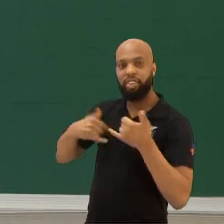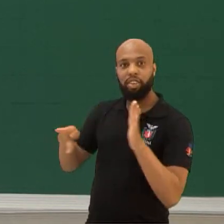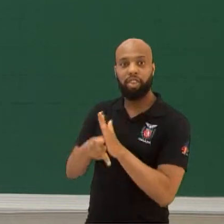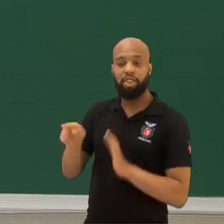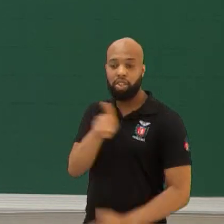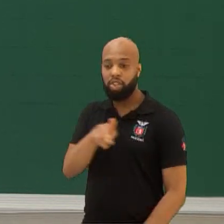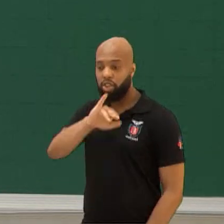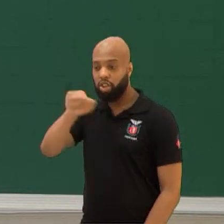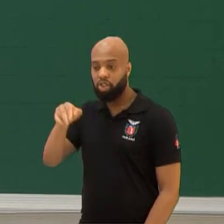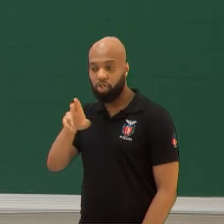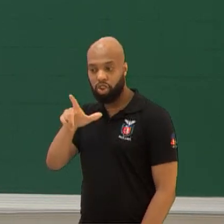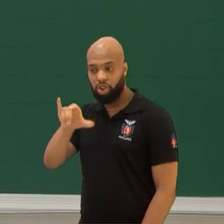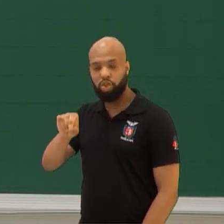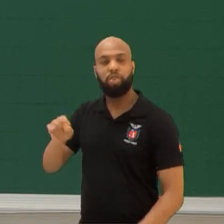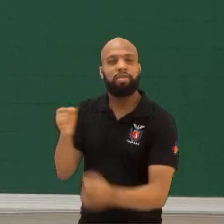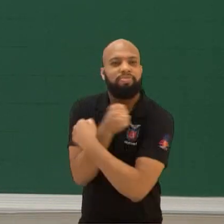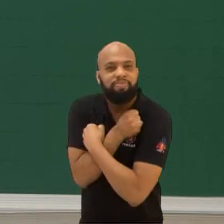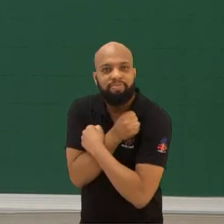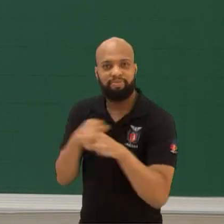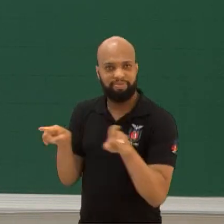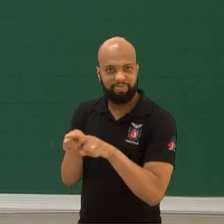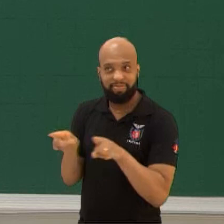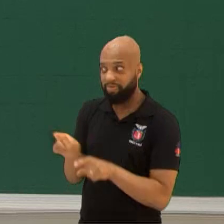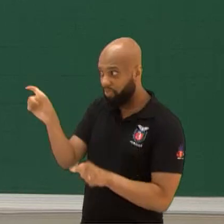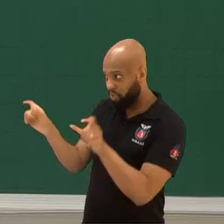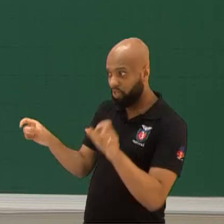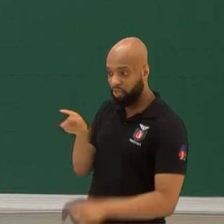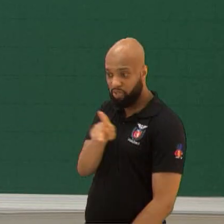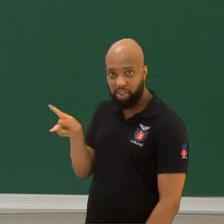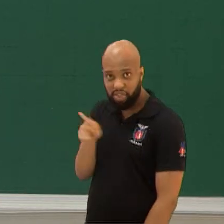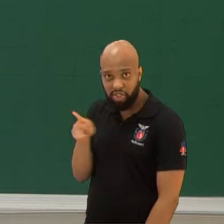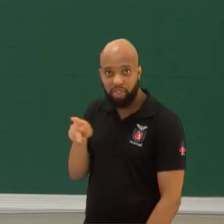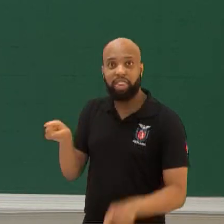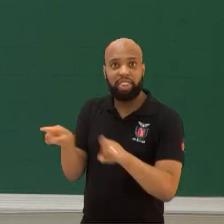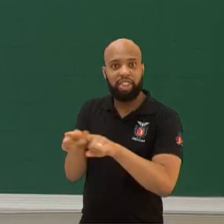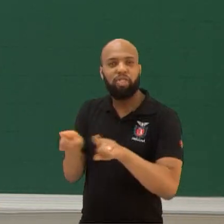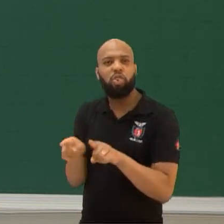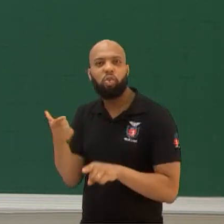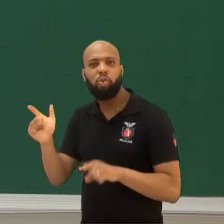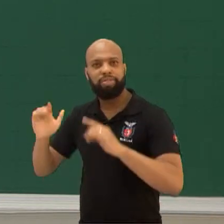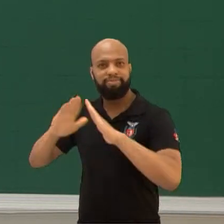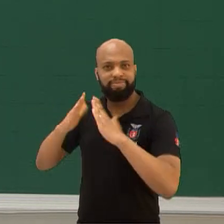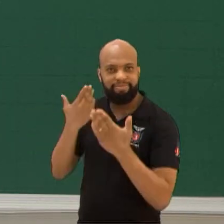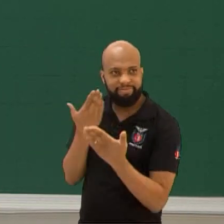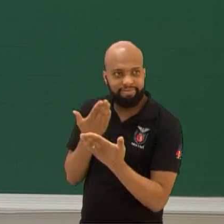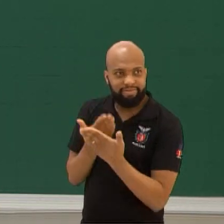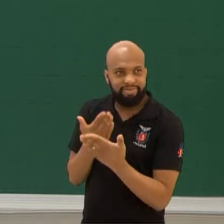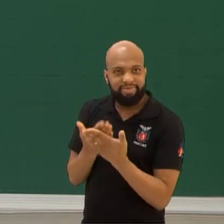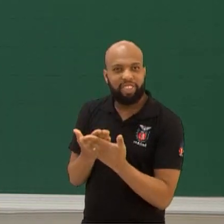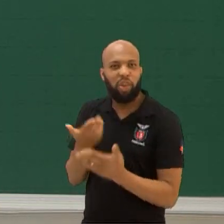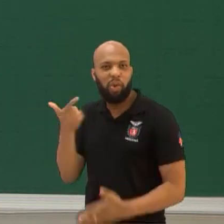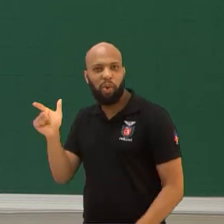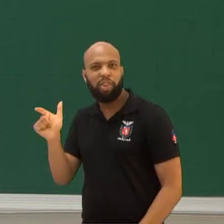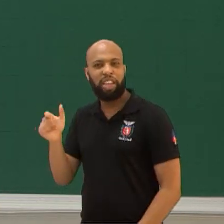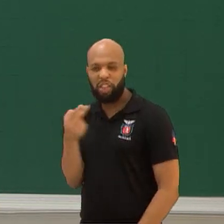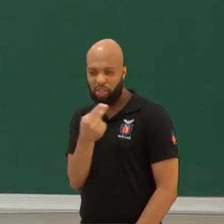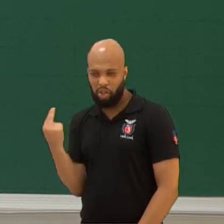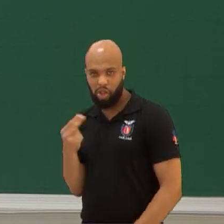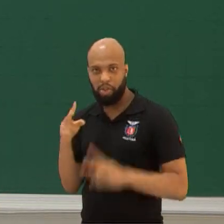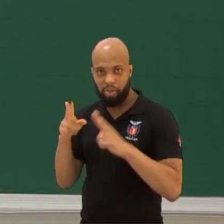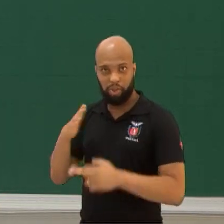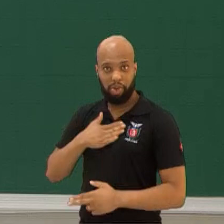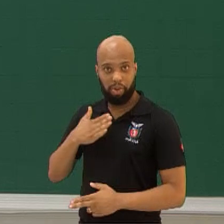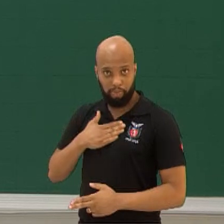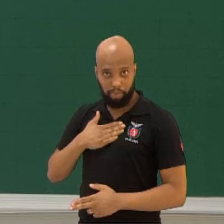Júlio. Ele está mandando um abraço. O professor Júlio e a professora Suelen Mazzoli, do Colégio... professora Suelen me achará, do Colégio